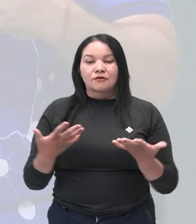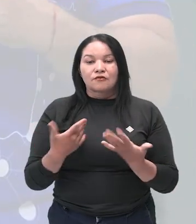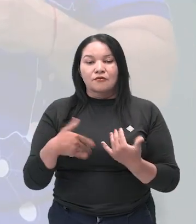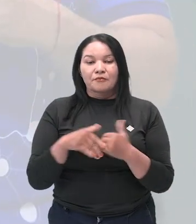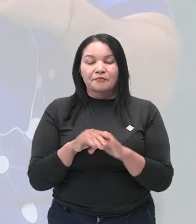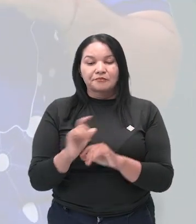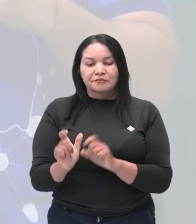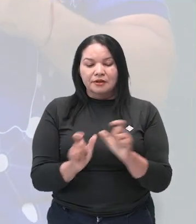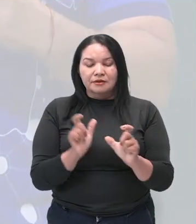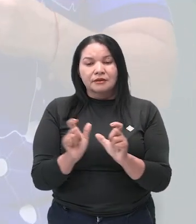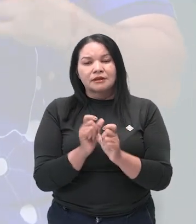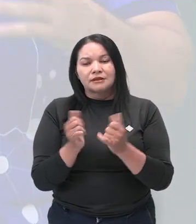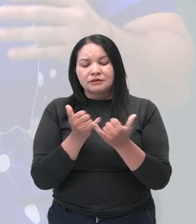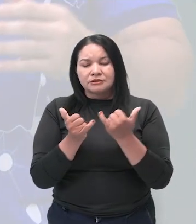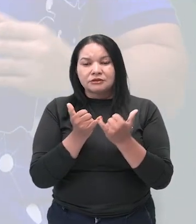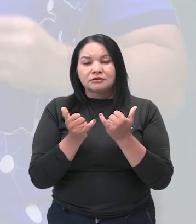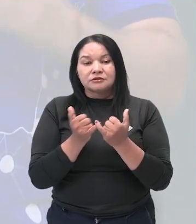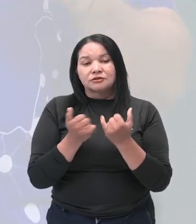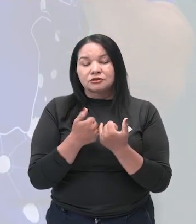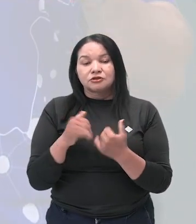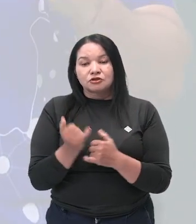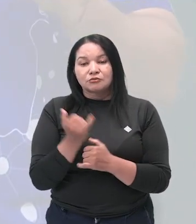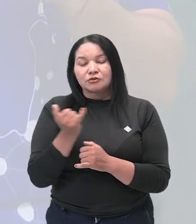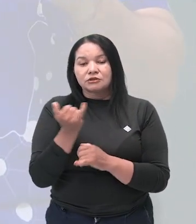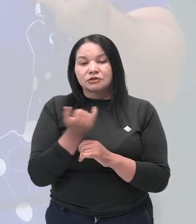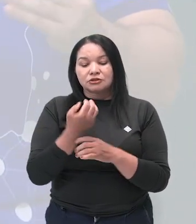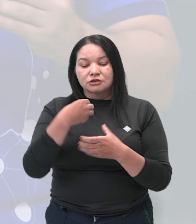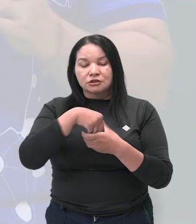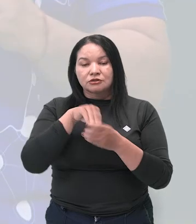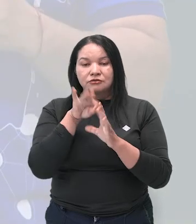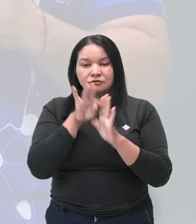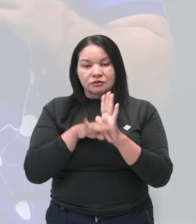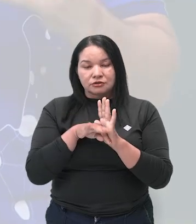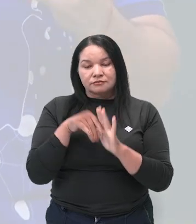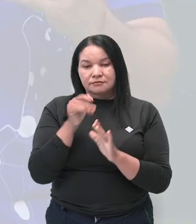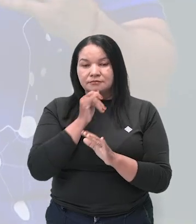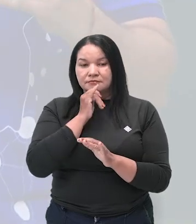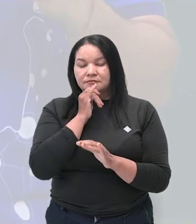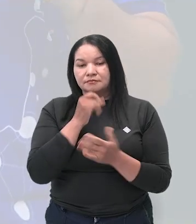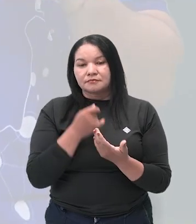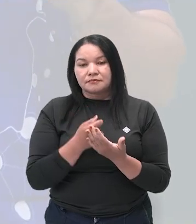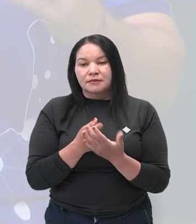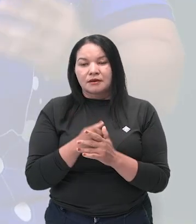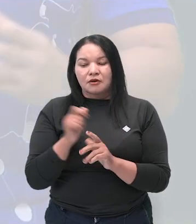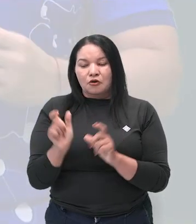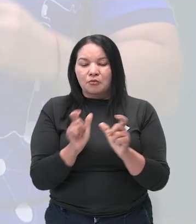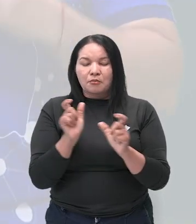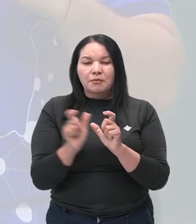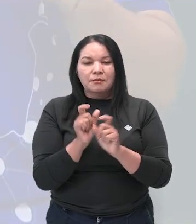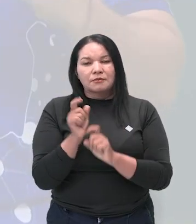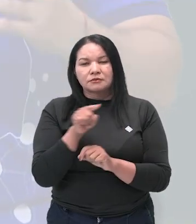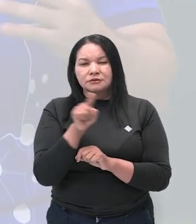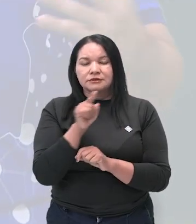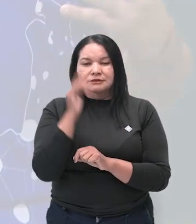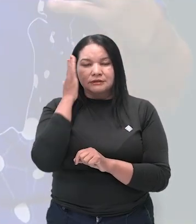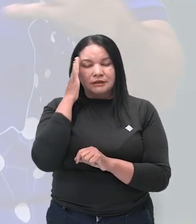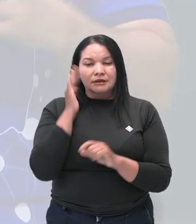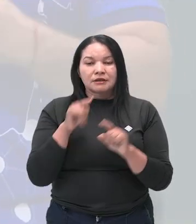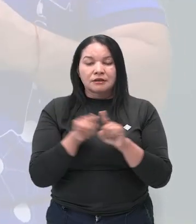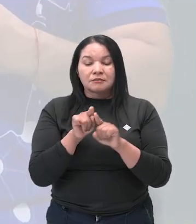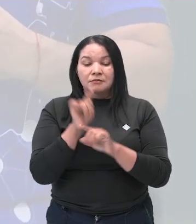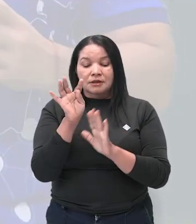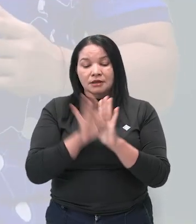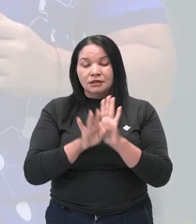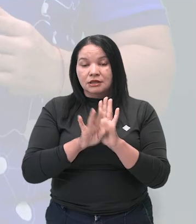você juntar as palavrinhas, juntar o que você já sabe, fazer as técnicas, tudinho, você